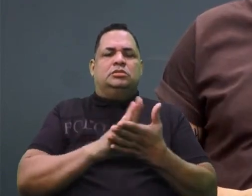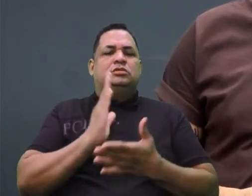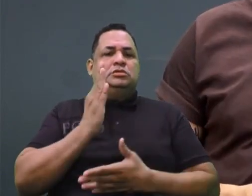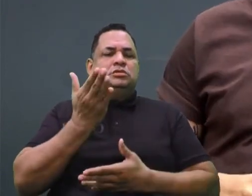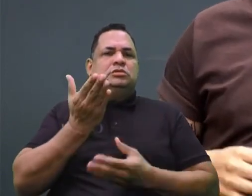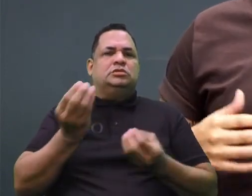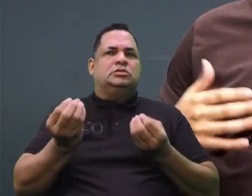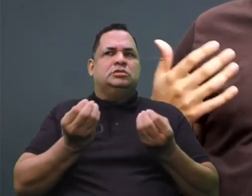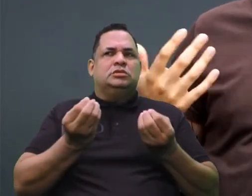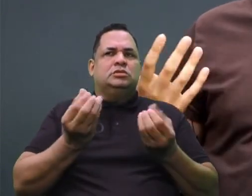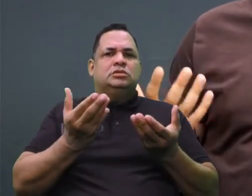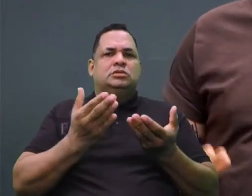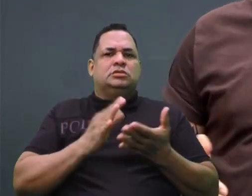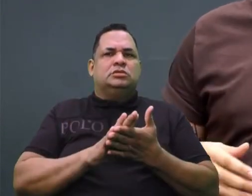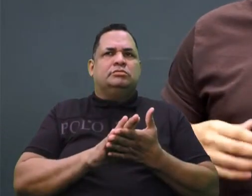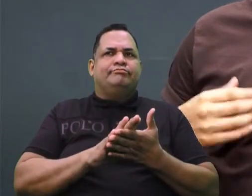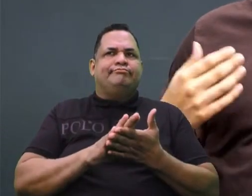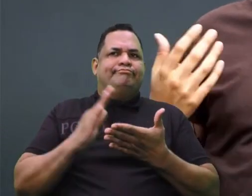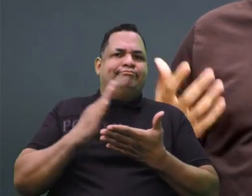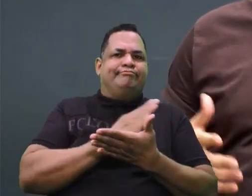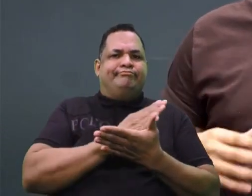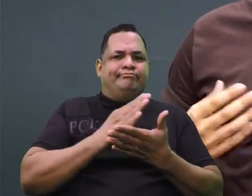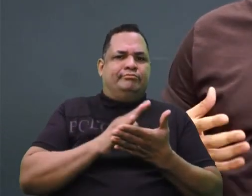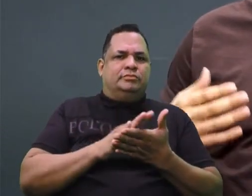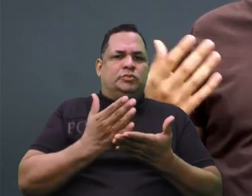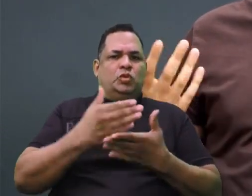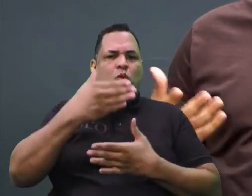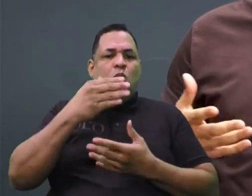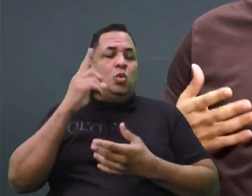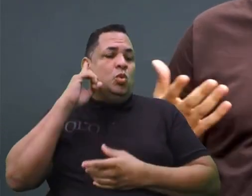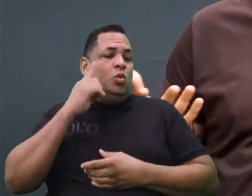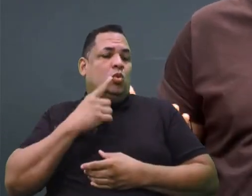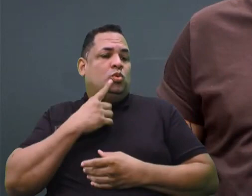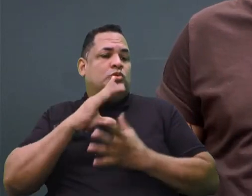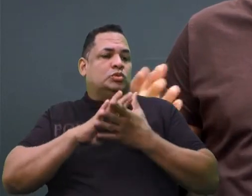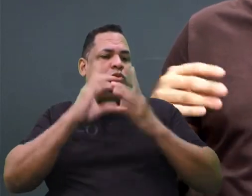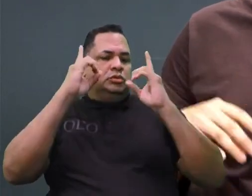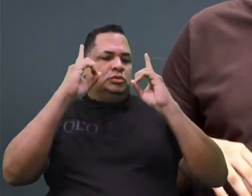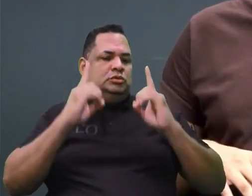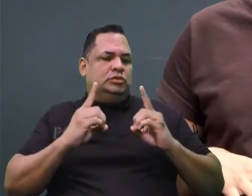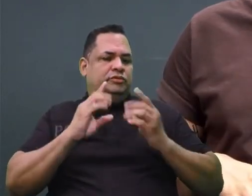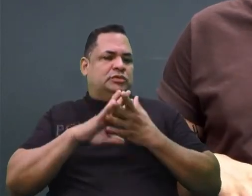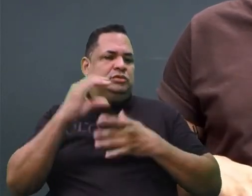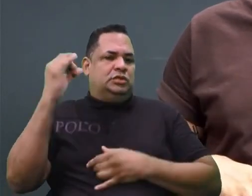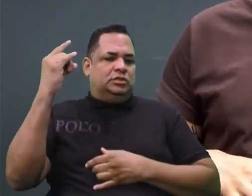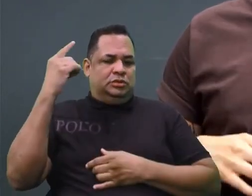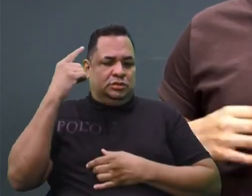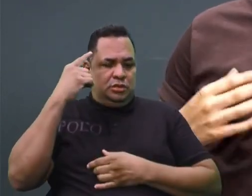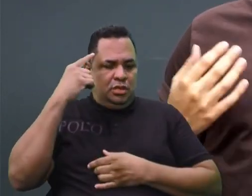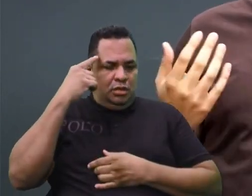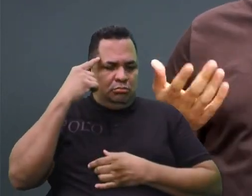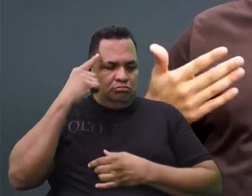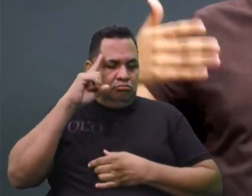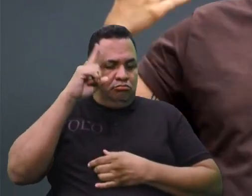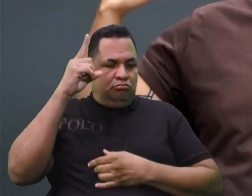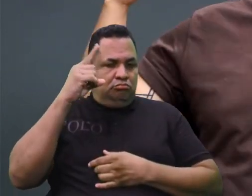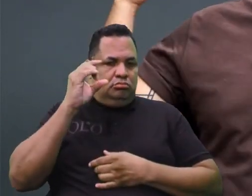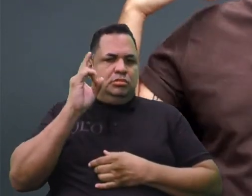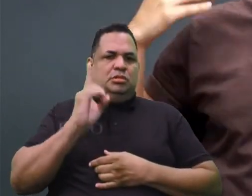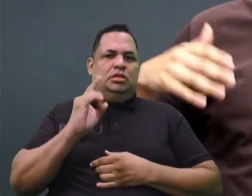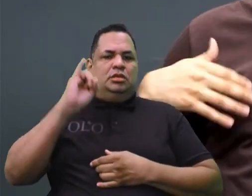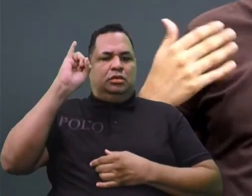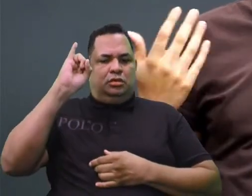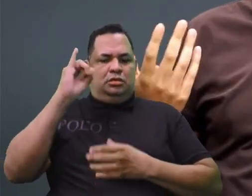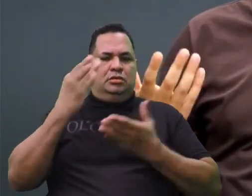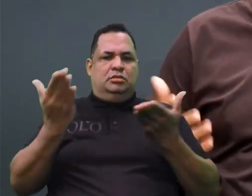momento que, por muitas das vezes, os surdos eram vistos como deficientes intelectuais, que nós chamamos hoje, né? Ou que naquela época